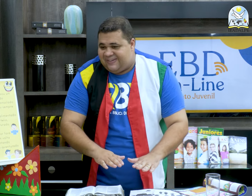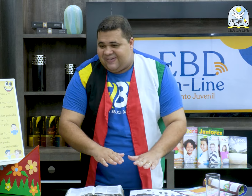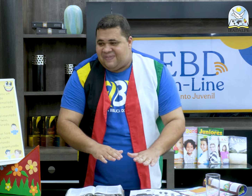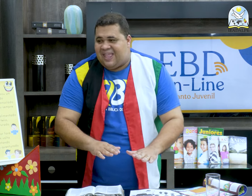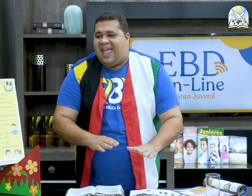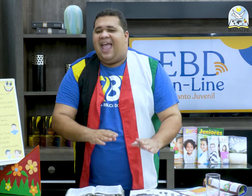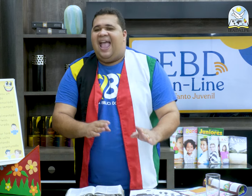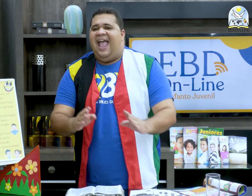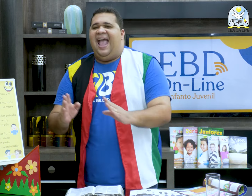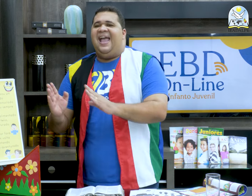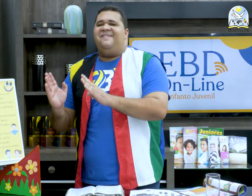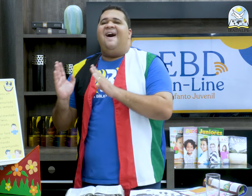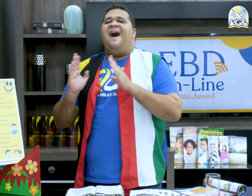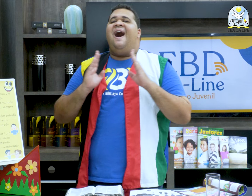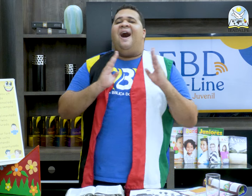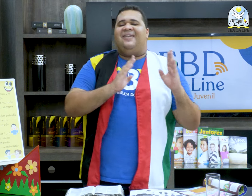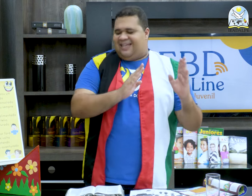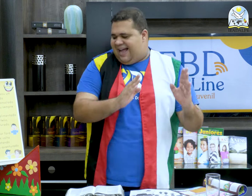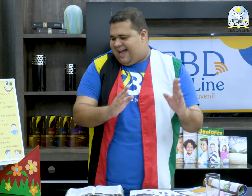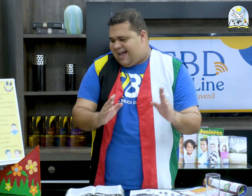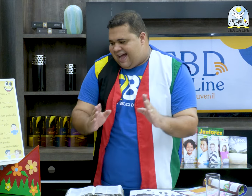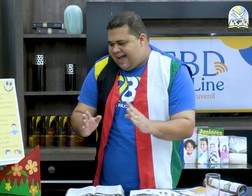embaixo em